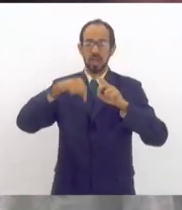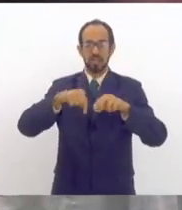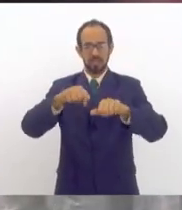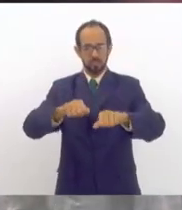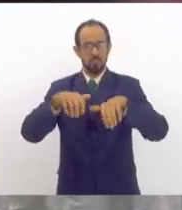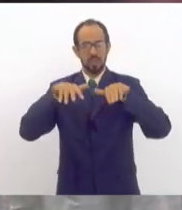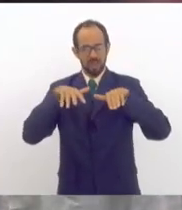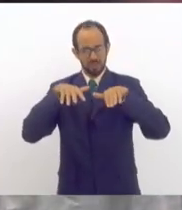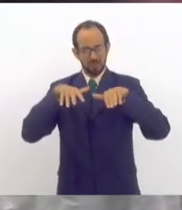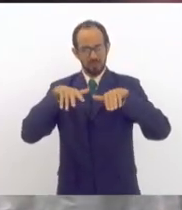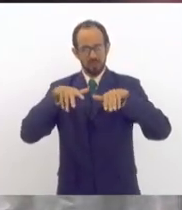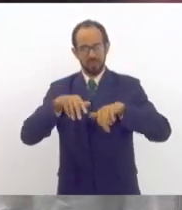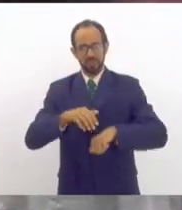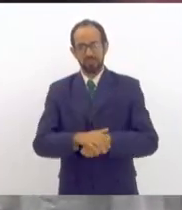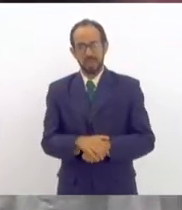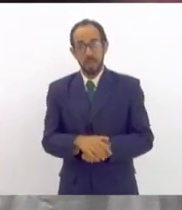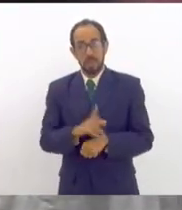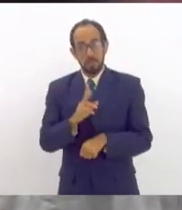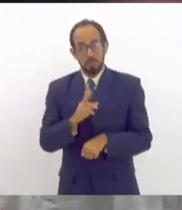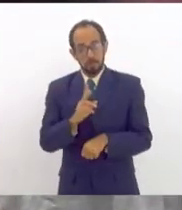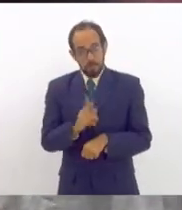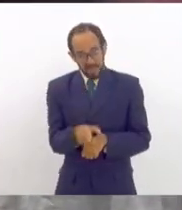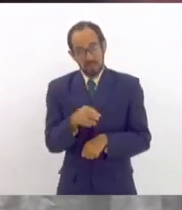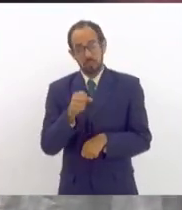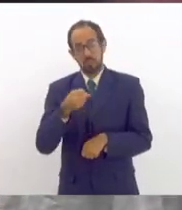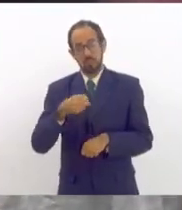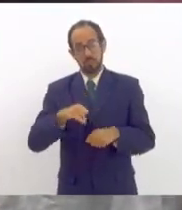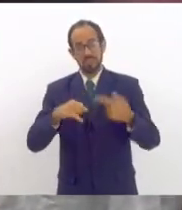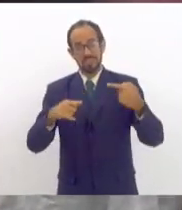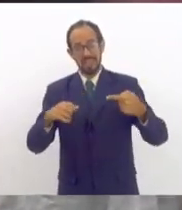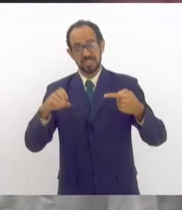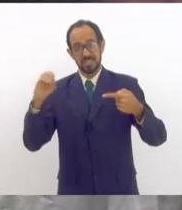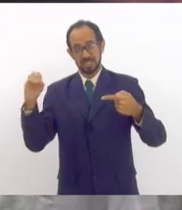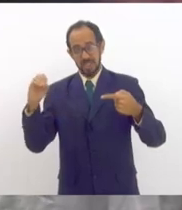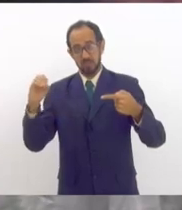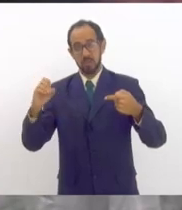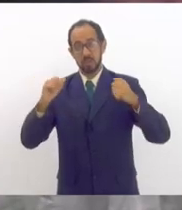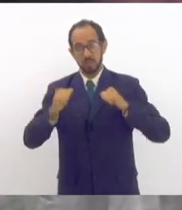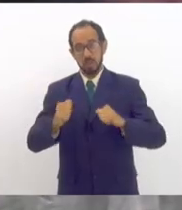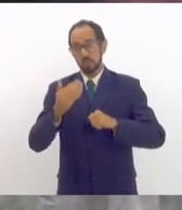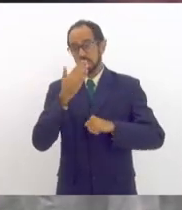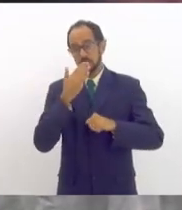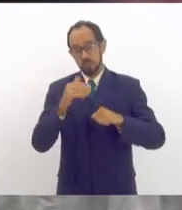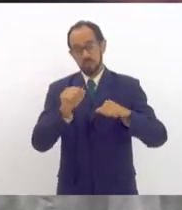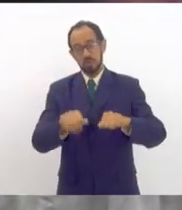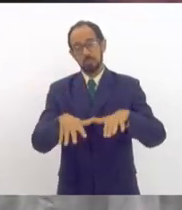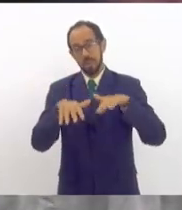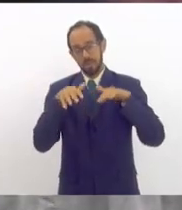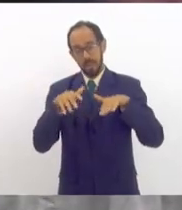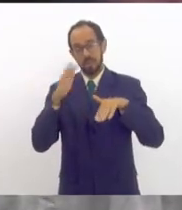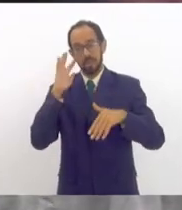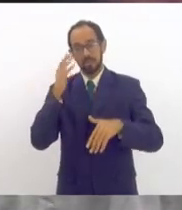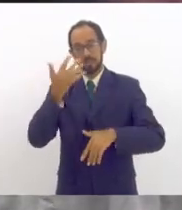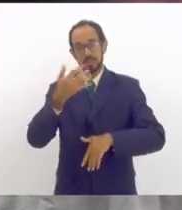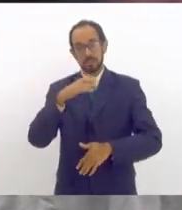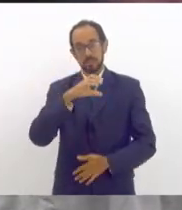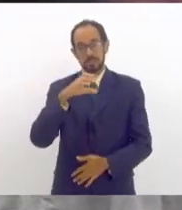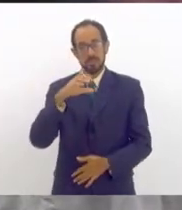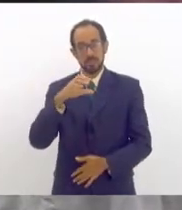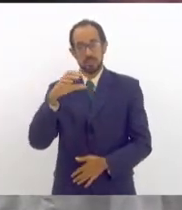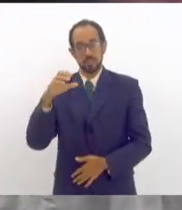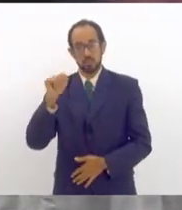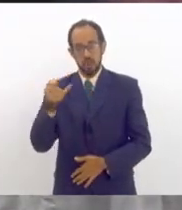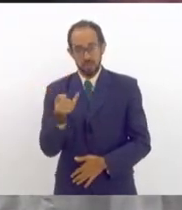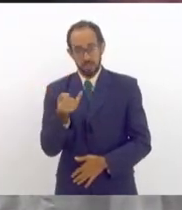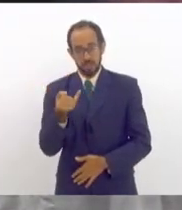mesmo quando for 7 a 0 ele pode recorrer o plenário da decisão da ccj então